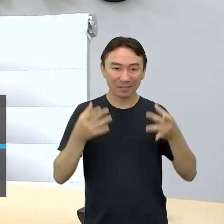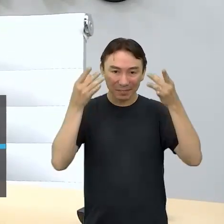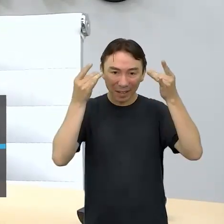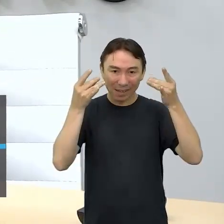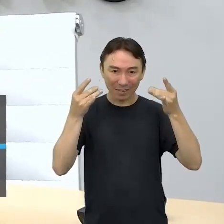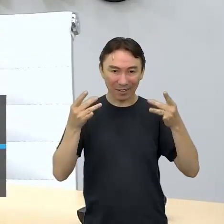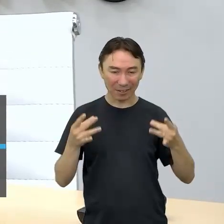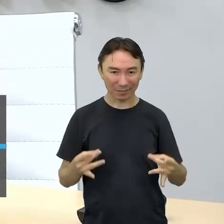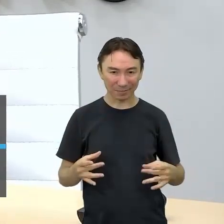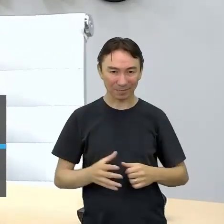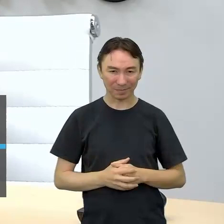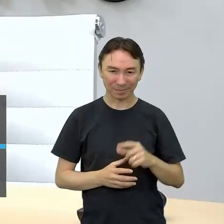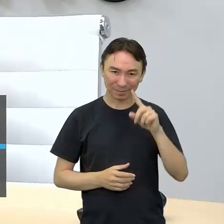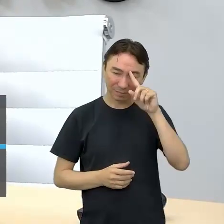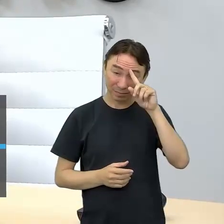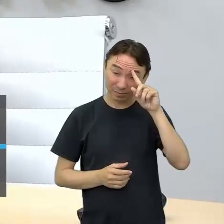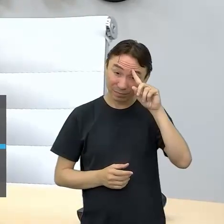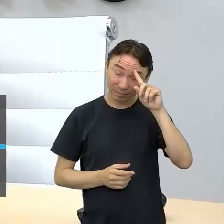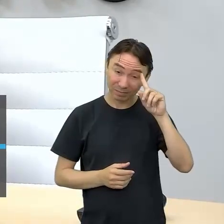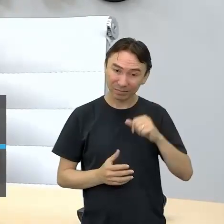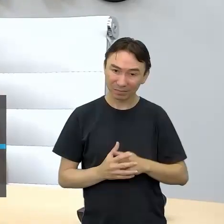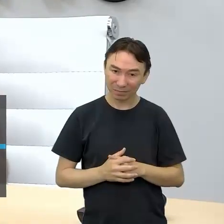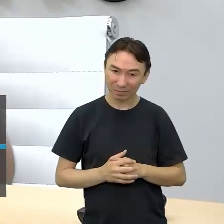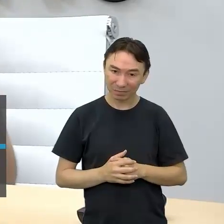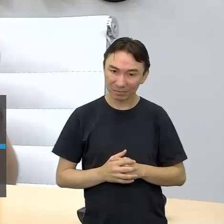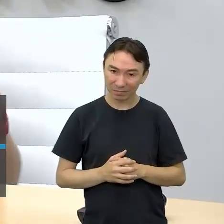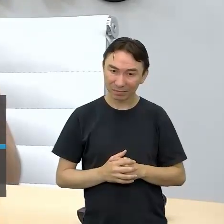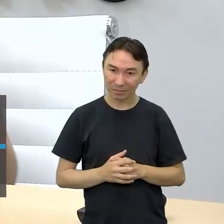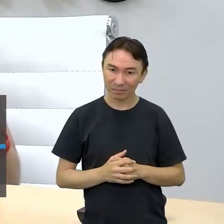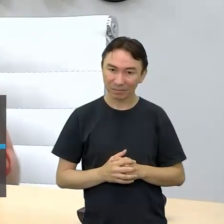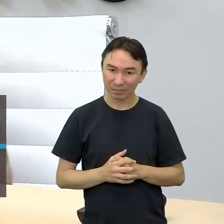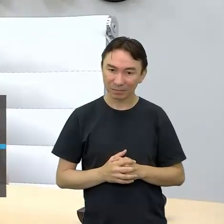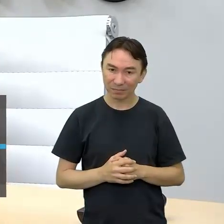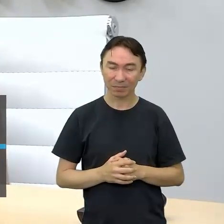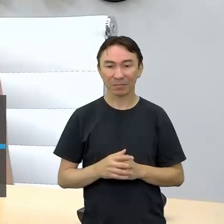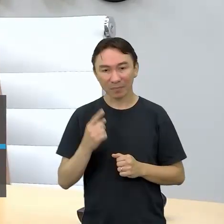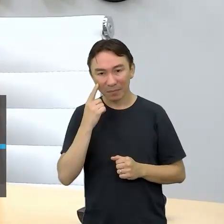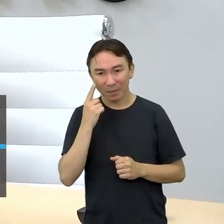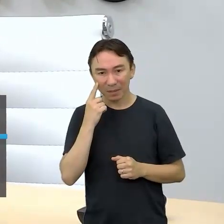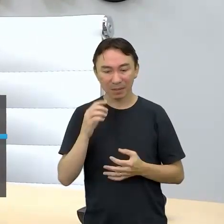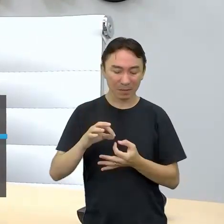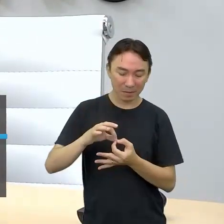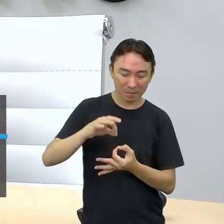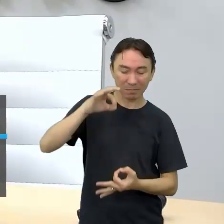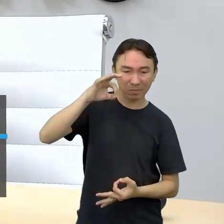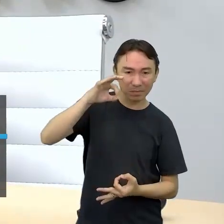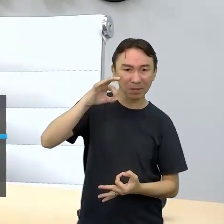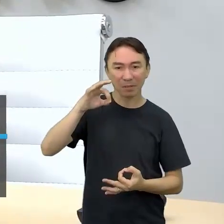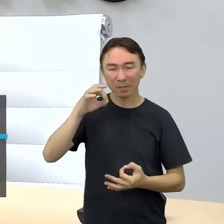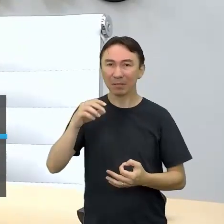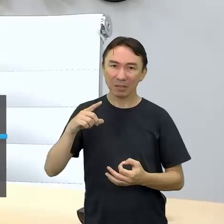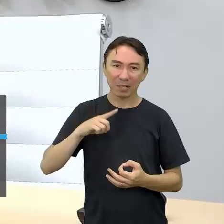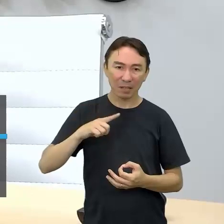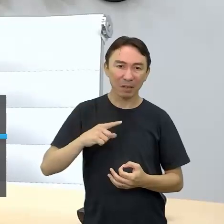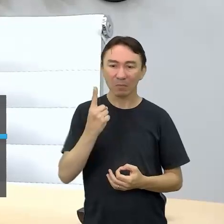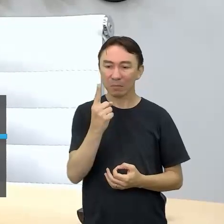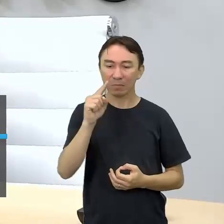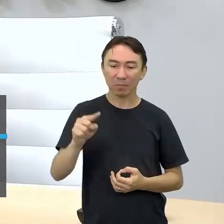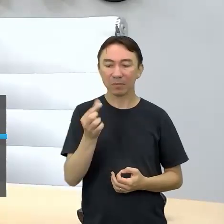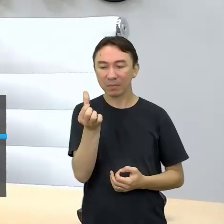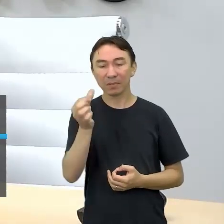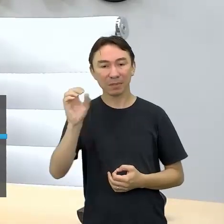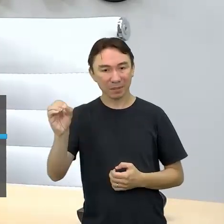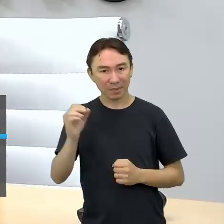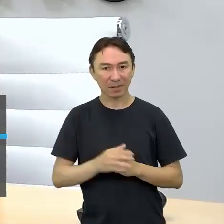para vocês agora. Então, eu tenho mais ou menos uma estatura mediana, 1,60 m, tenho uma